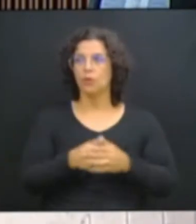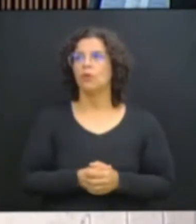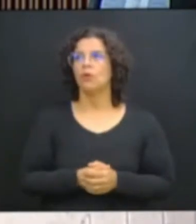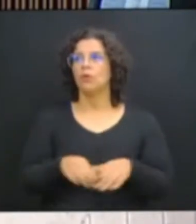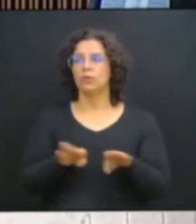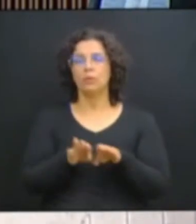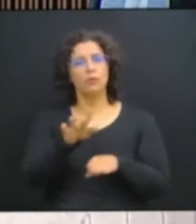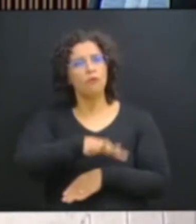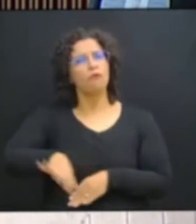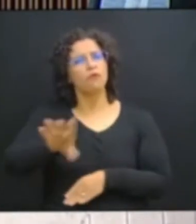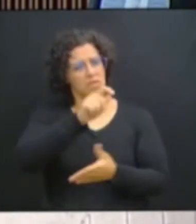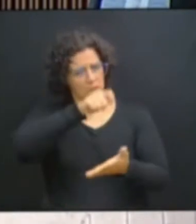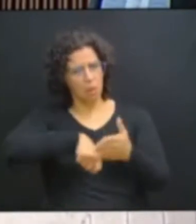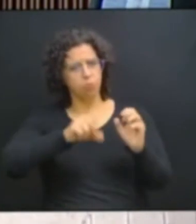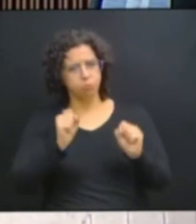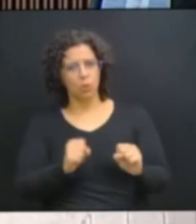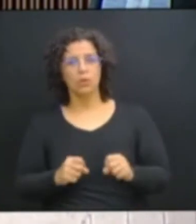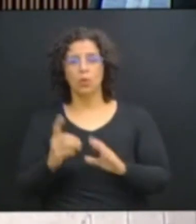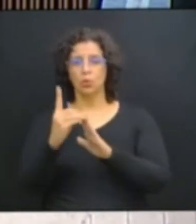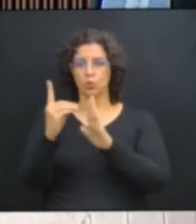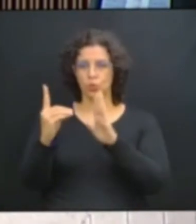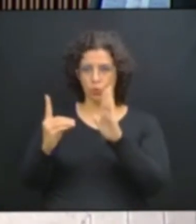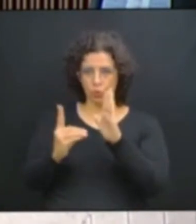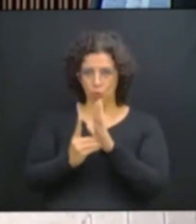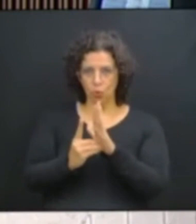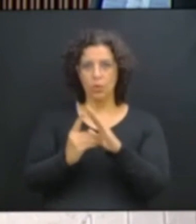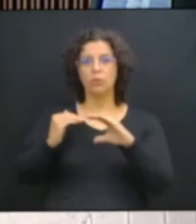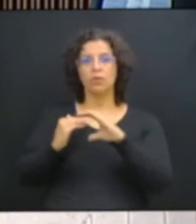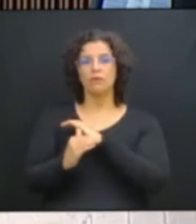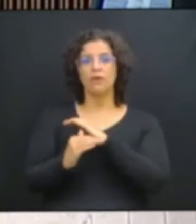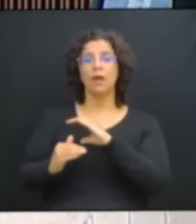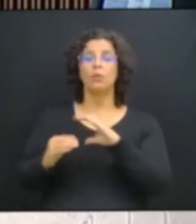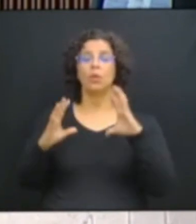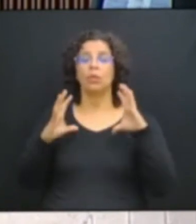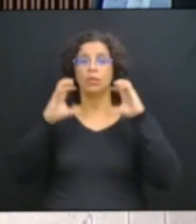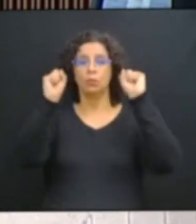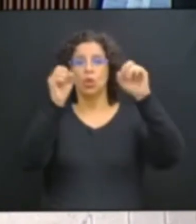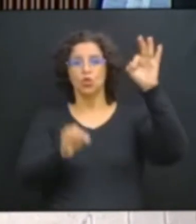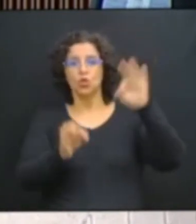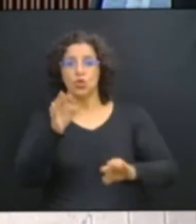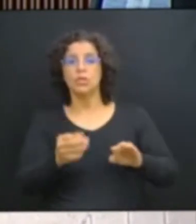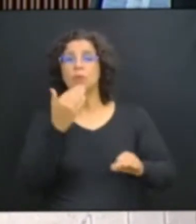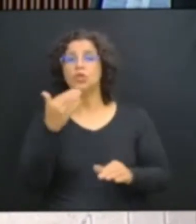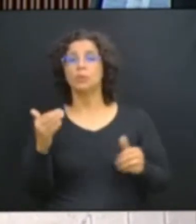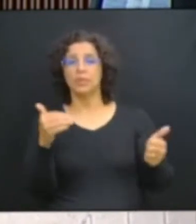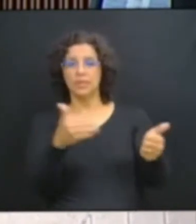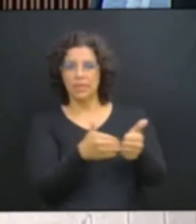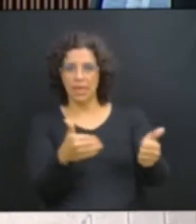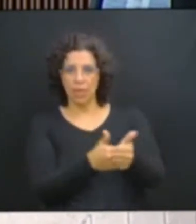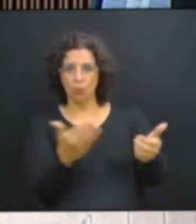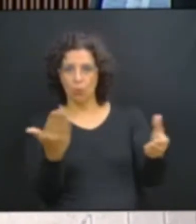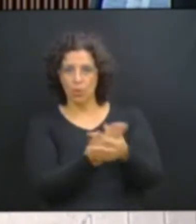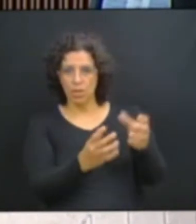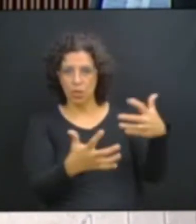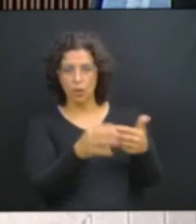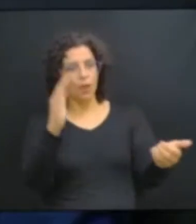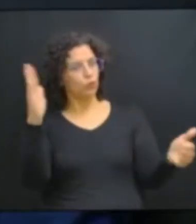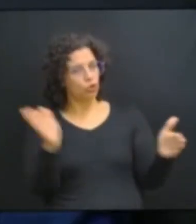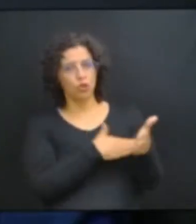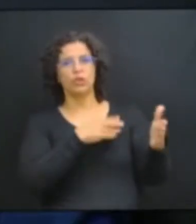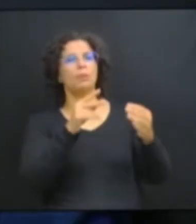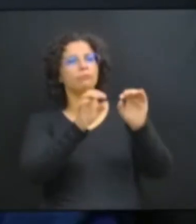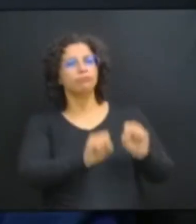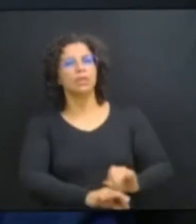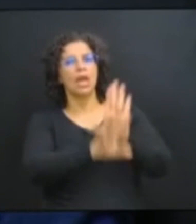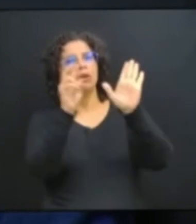tem espaço para assinatura, é o documento que vai para o Tribunal de Justiça, pedindo a retirada do sigilo do processo, para que as coisas